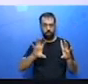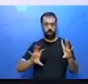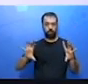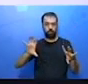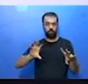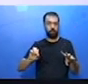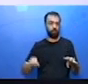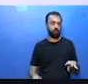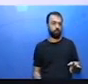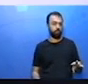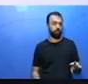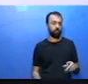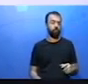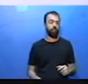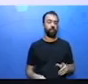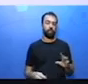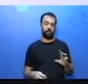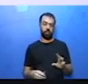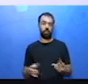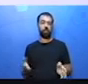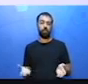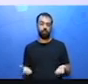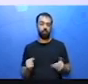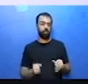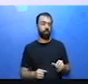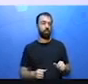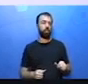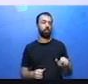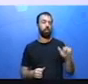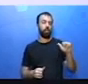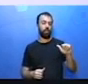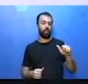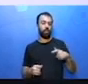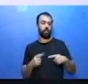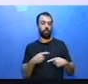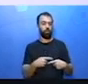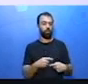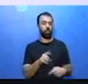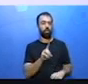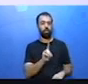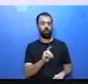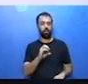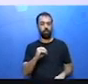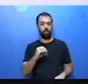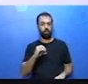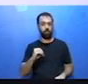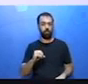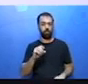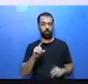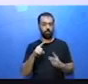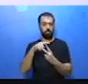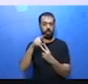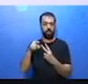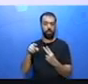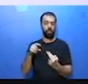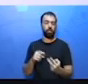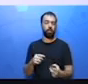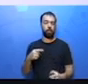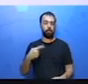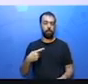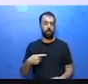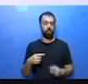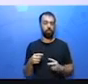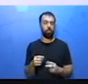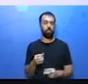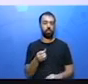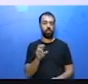menor. A do círculo maior, 100π. O círculo menor, 36π.